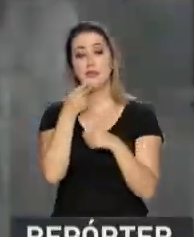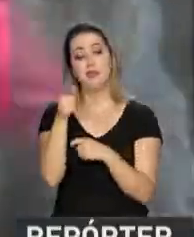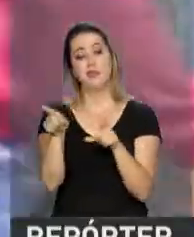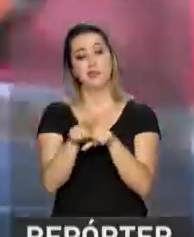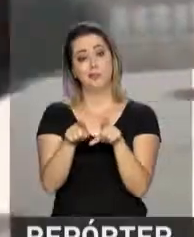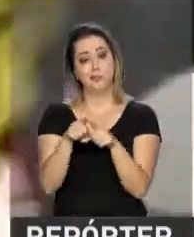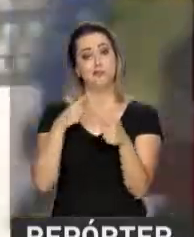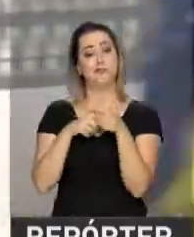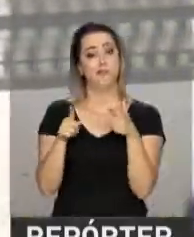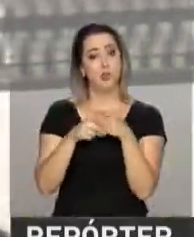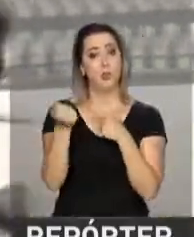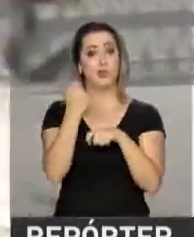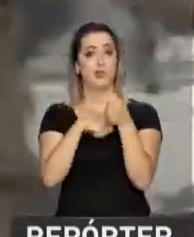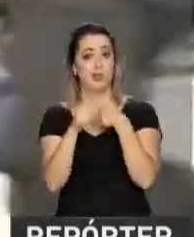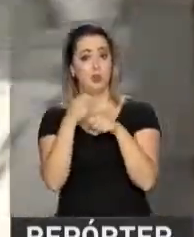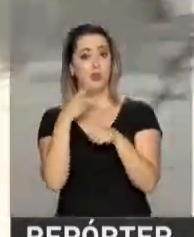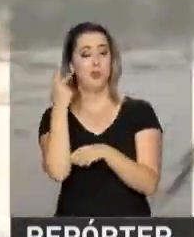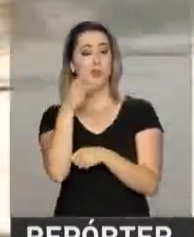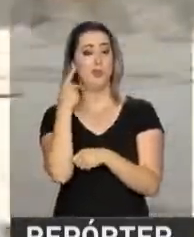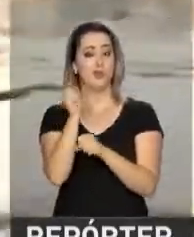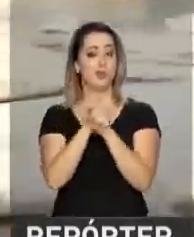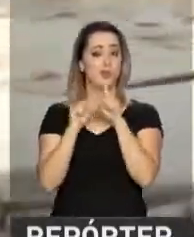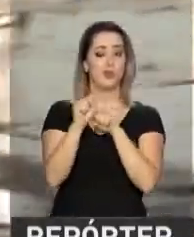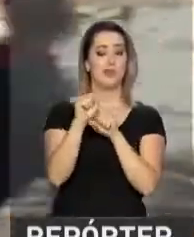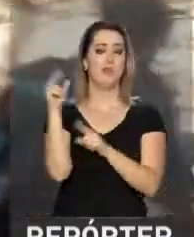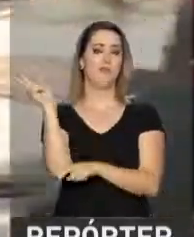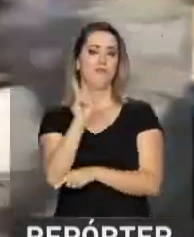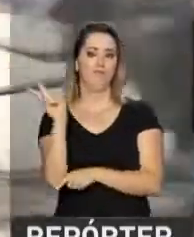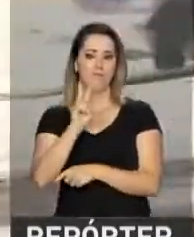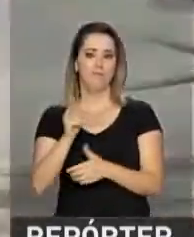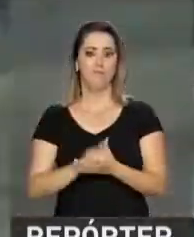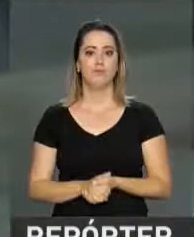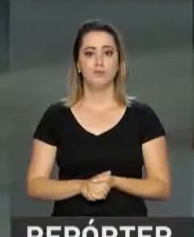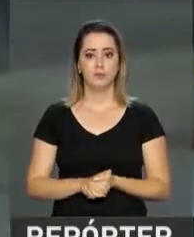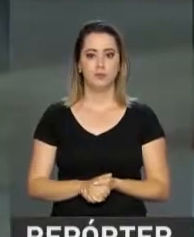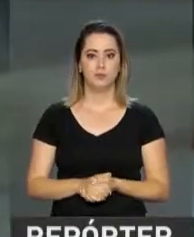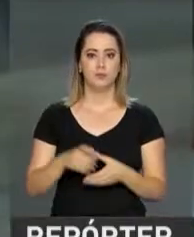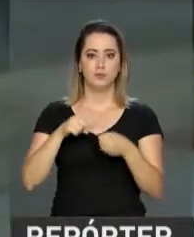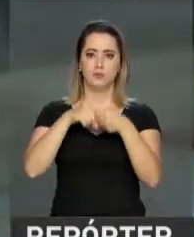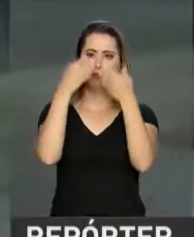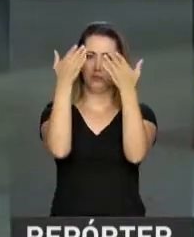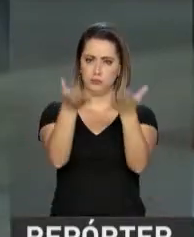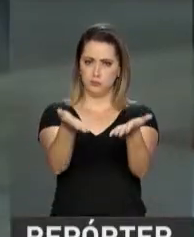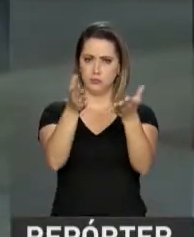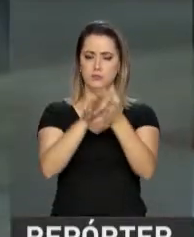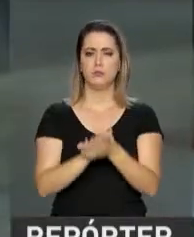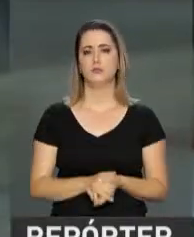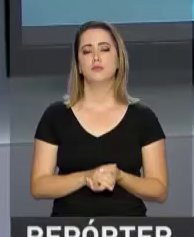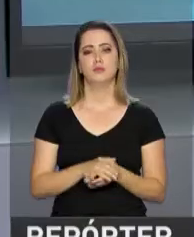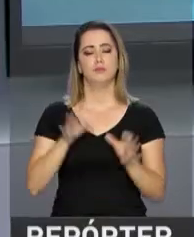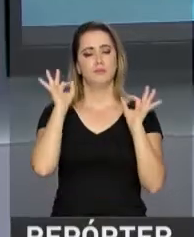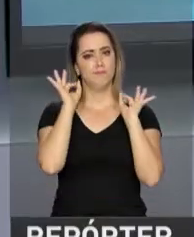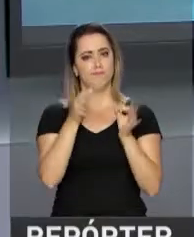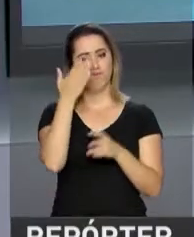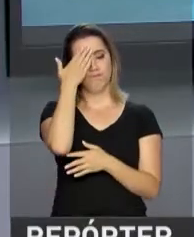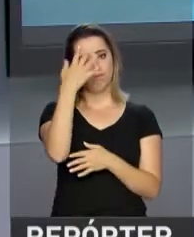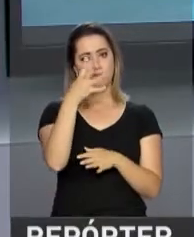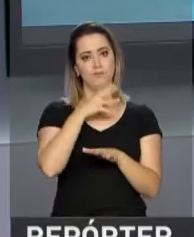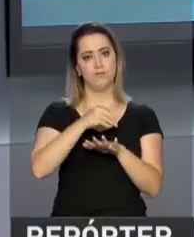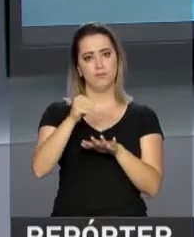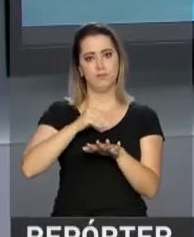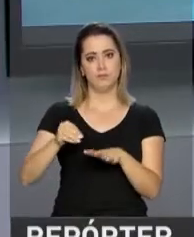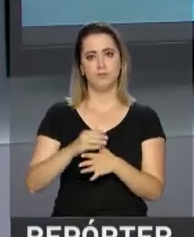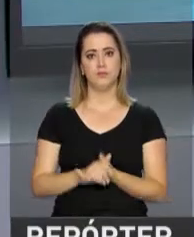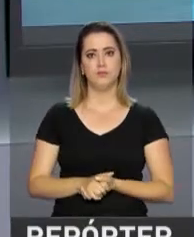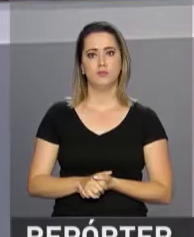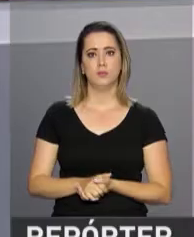situação econômica política e social da venezuela eu volto com você não o roberto está certo paulo obrigado pelas